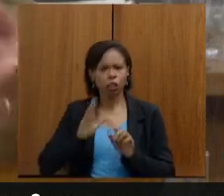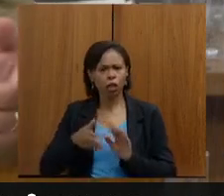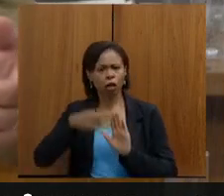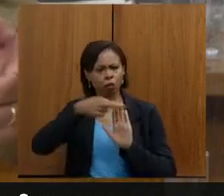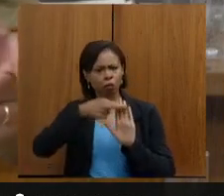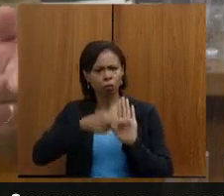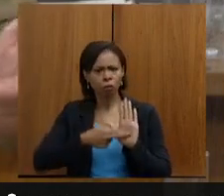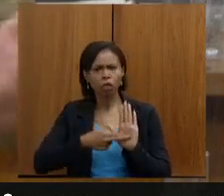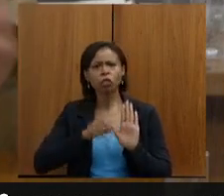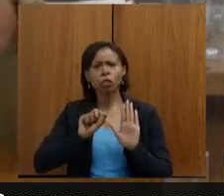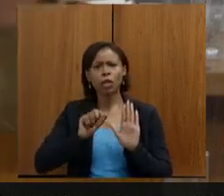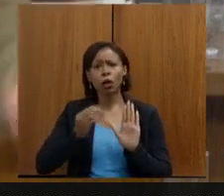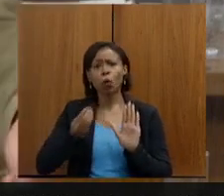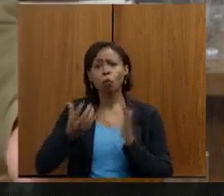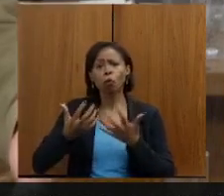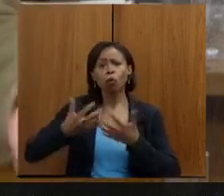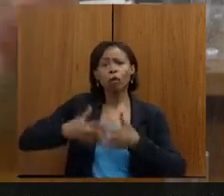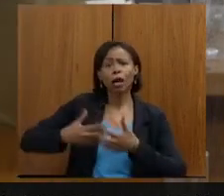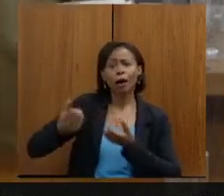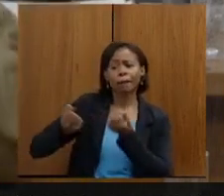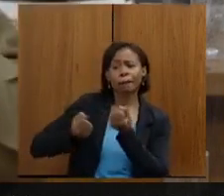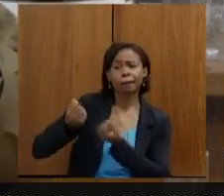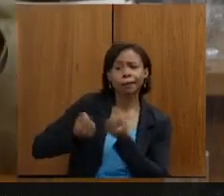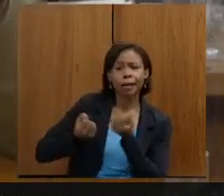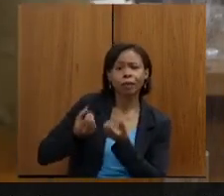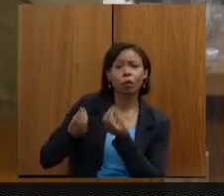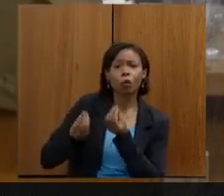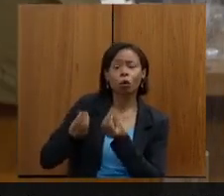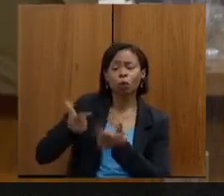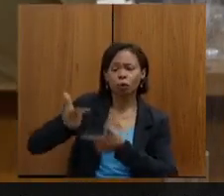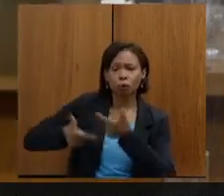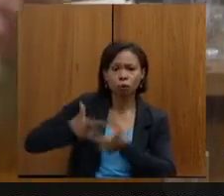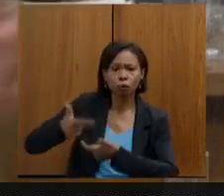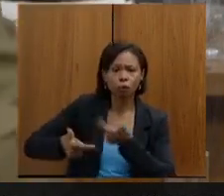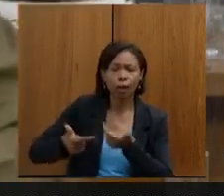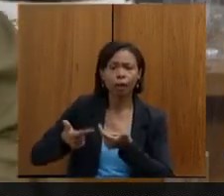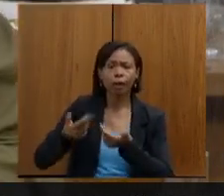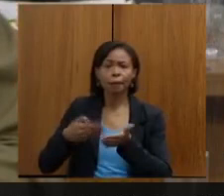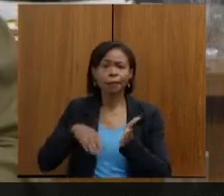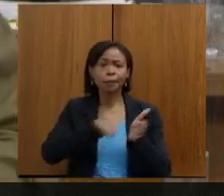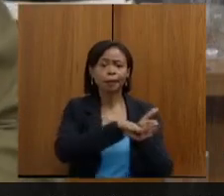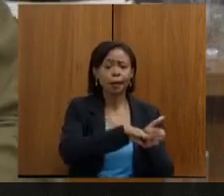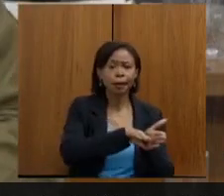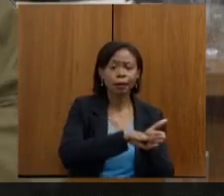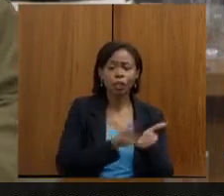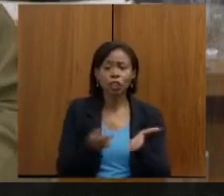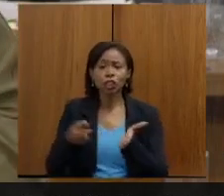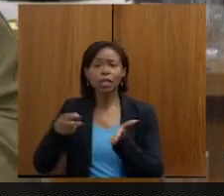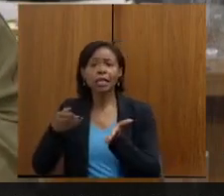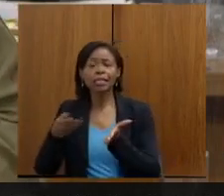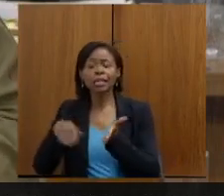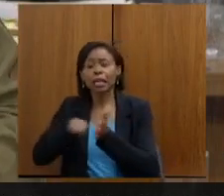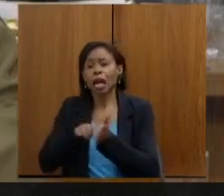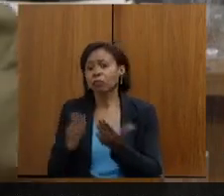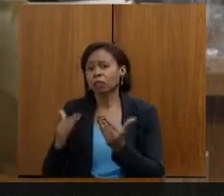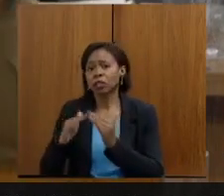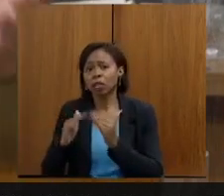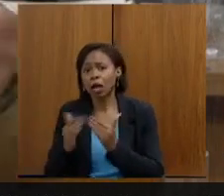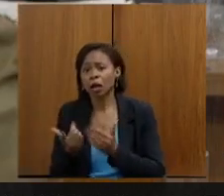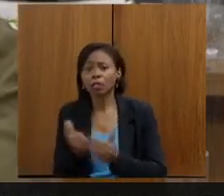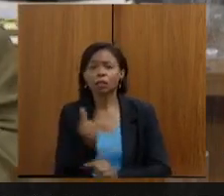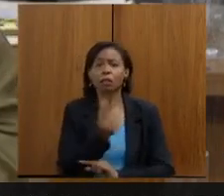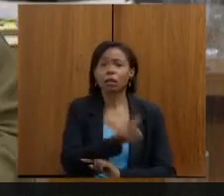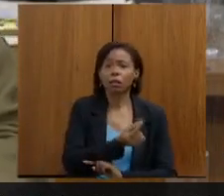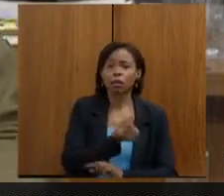funcionamento da viatura né como é que ele entrava de serviço como é que ele sair até o ponto de como é que eu chegava em casa ele se organizava para poder não